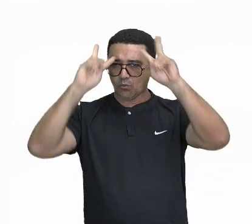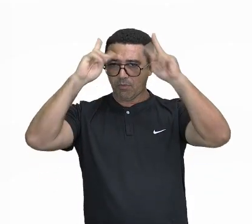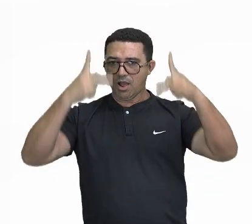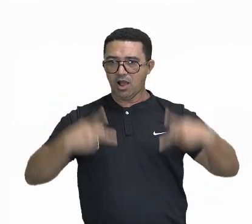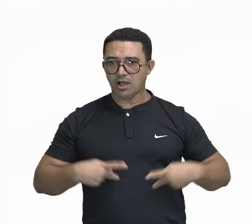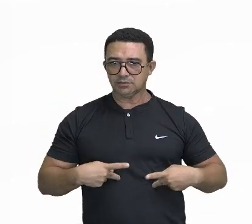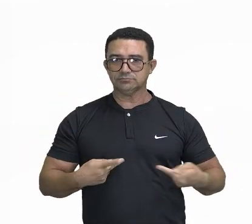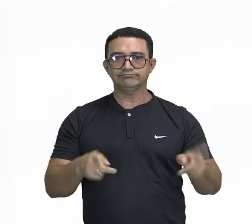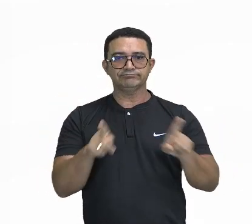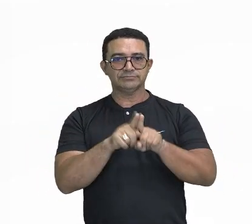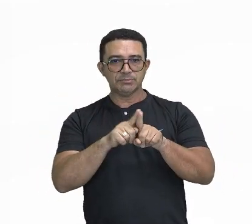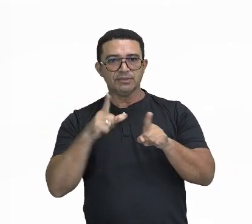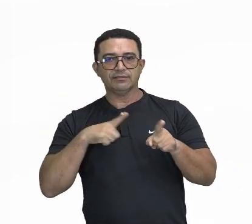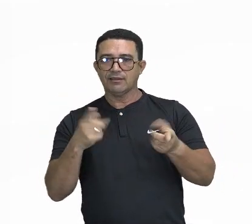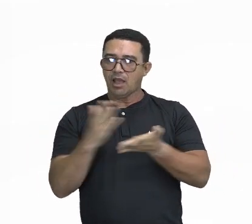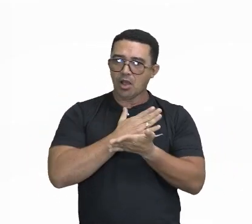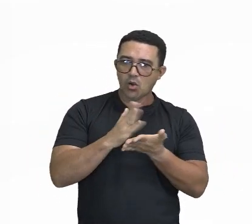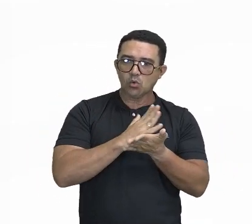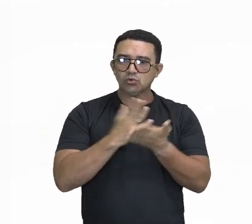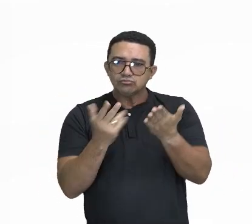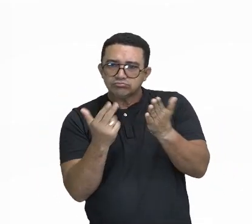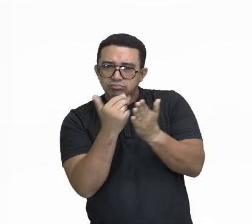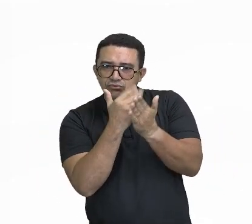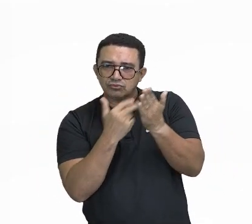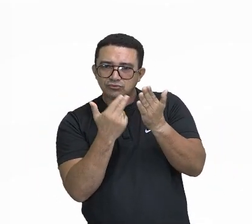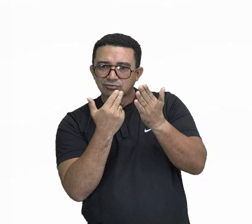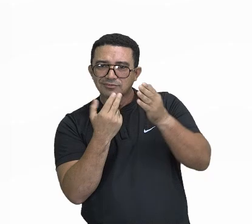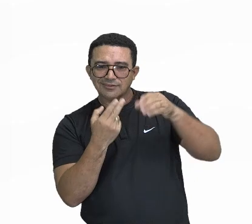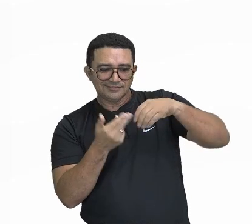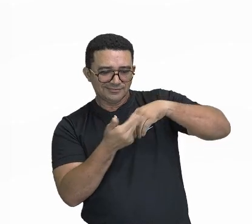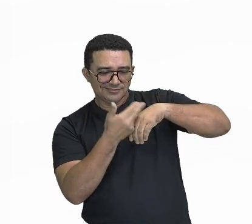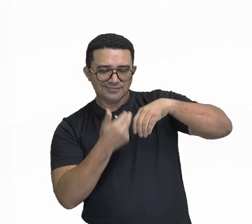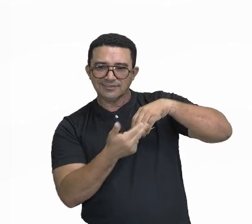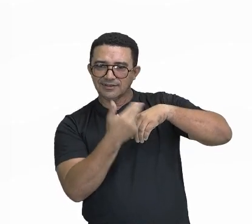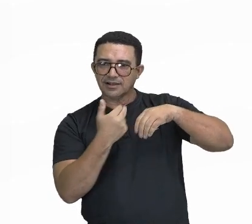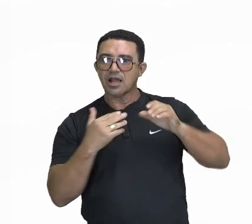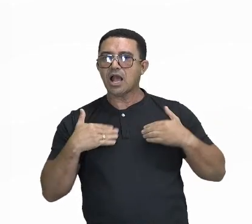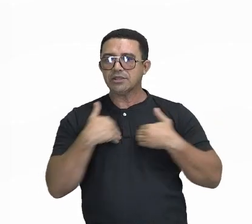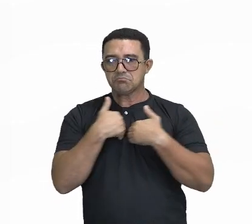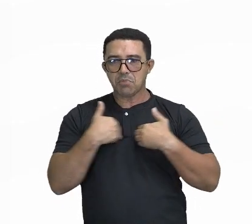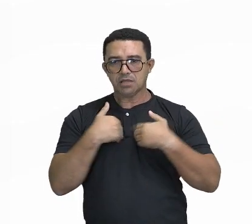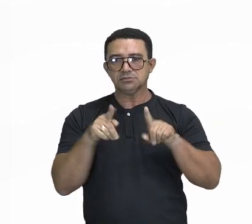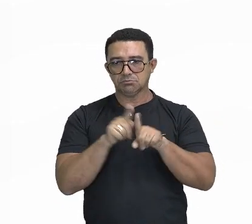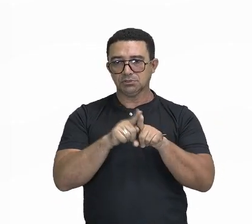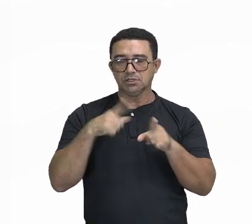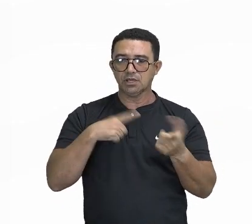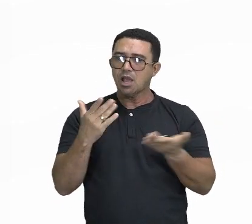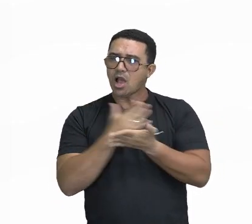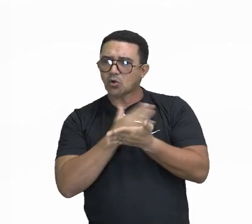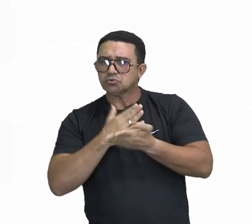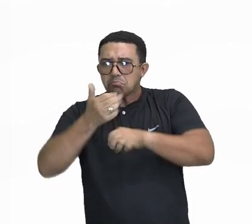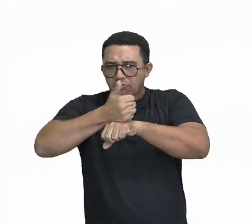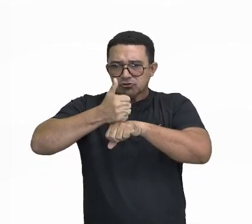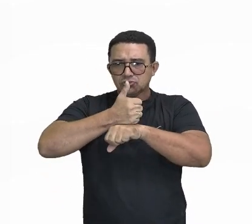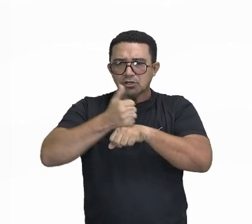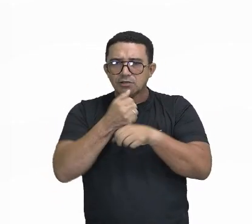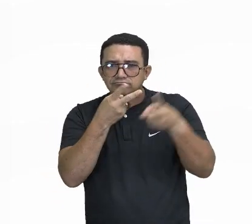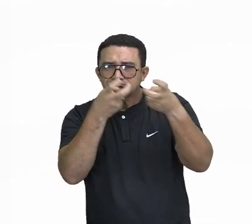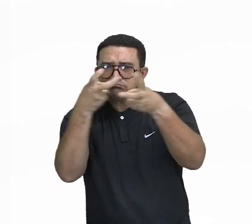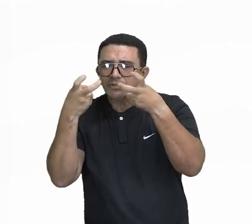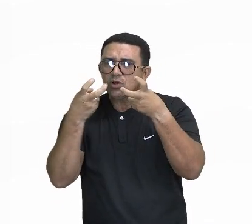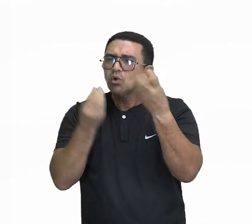tem a representação de animais. Então, alguns estudiosos, ao analisarem aí, puderam perceber como